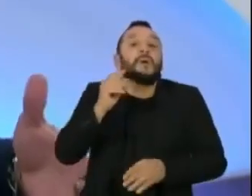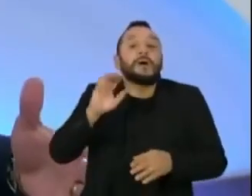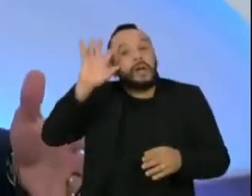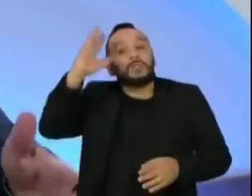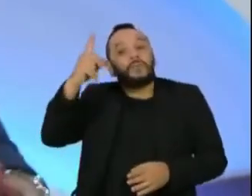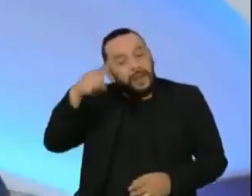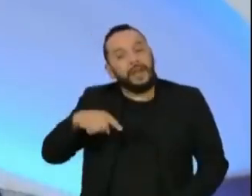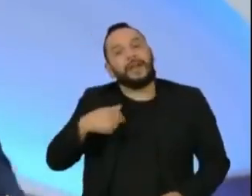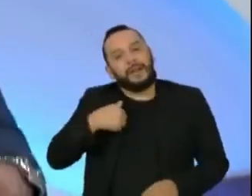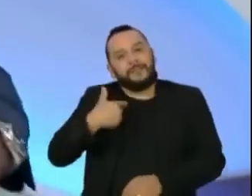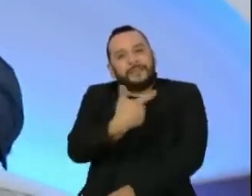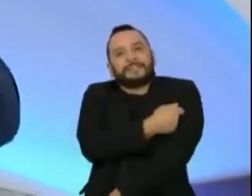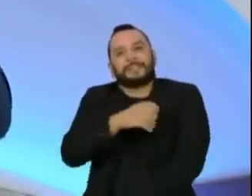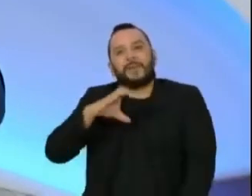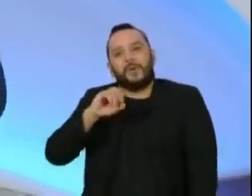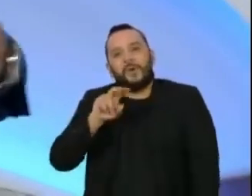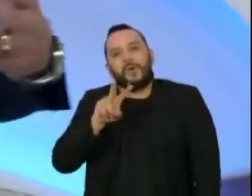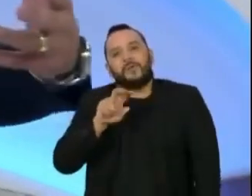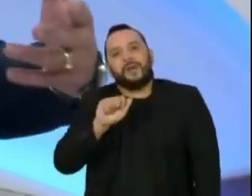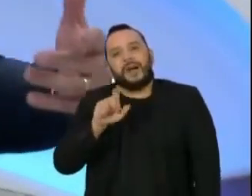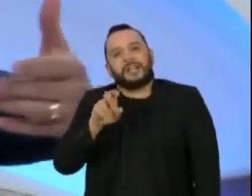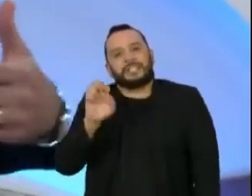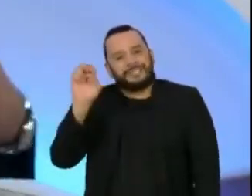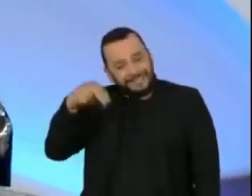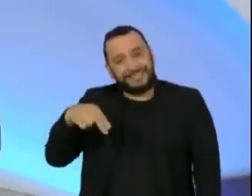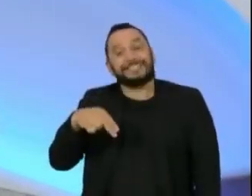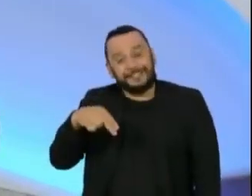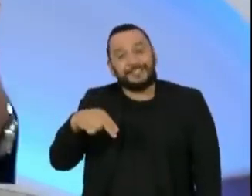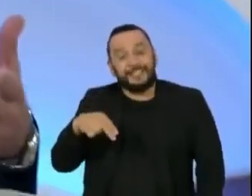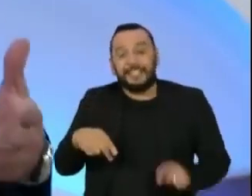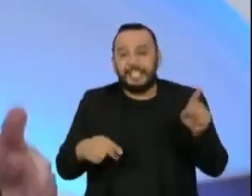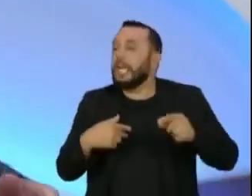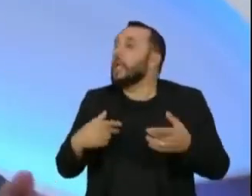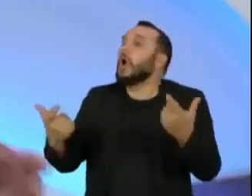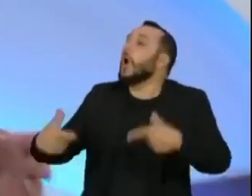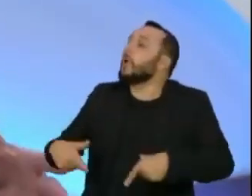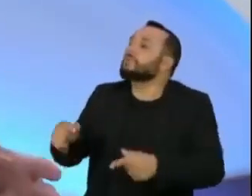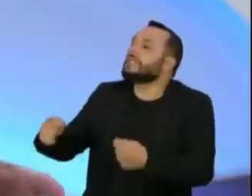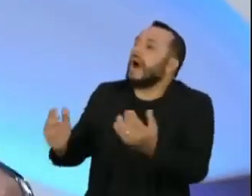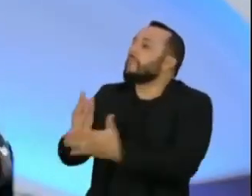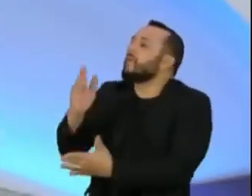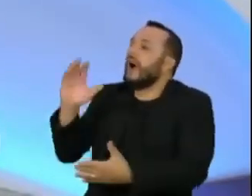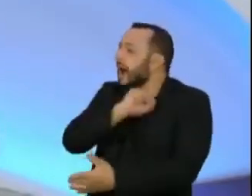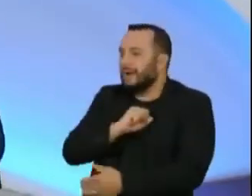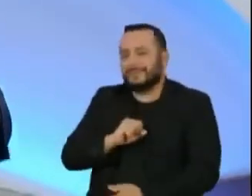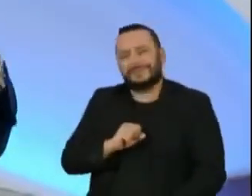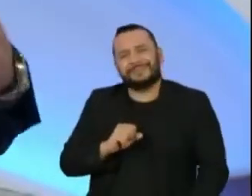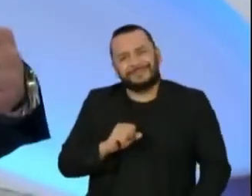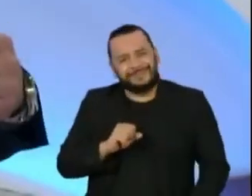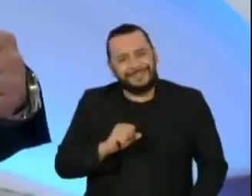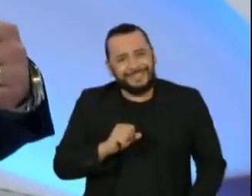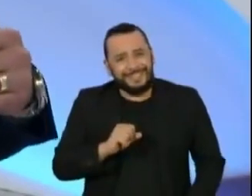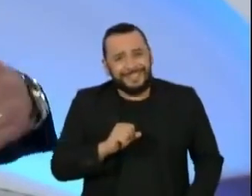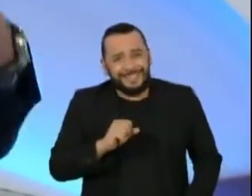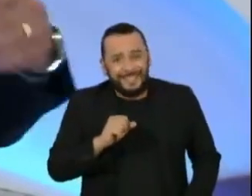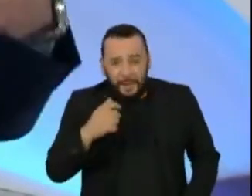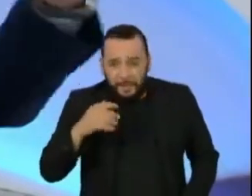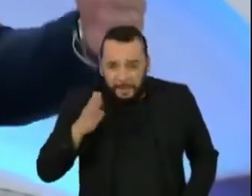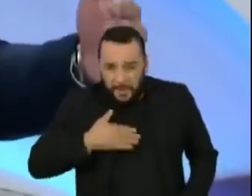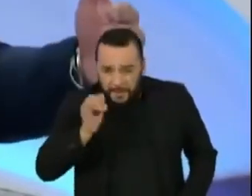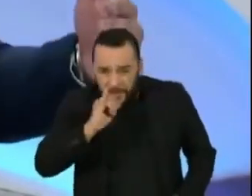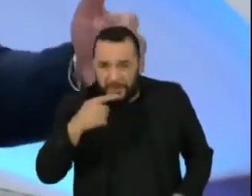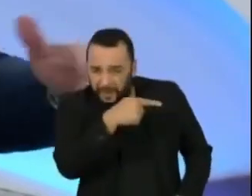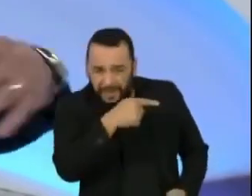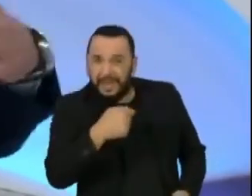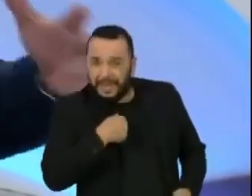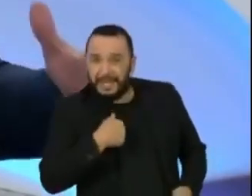da Covaxin. Então, existem várias mentiras por vários envolvidos que, certamente, as investigações irão comprovar que tudo